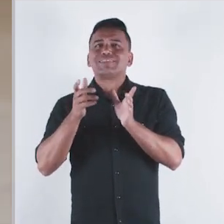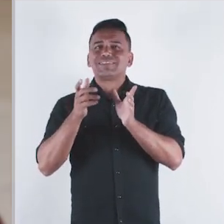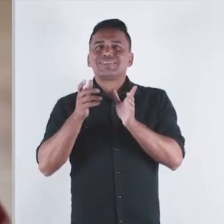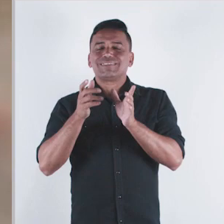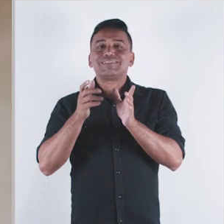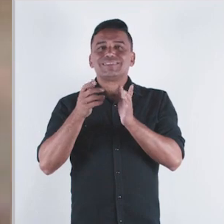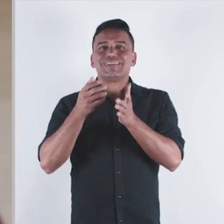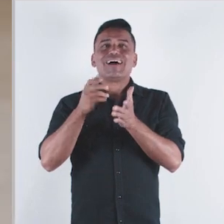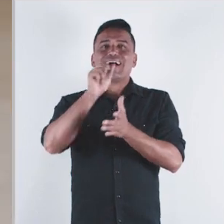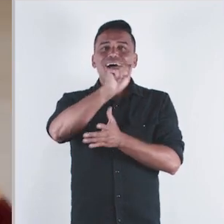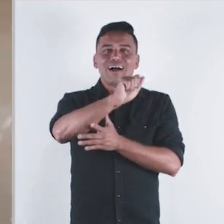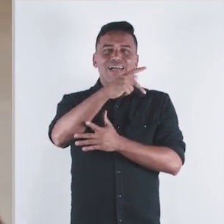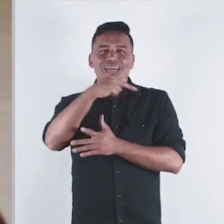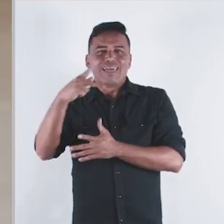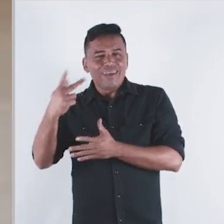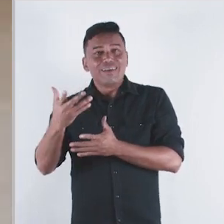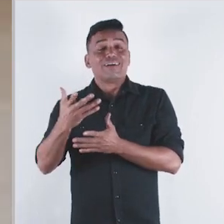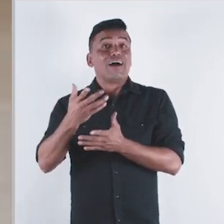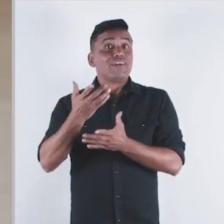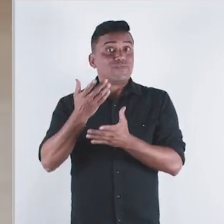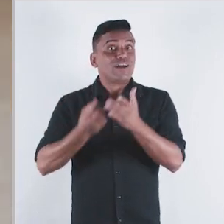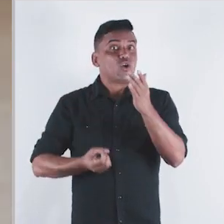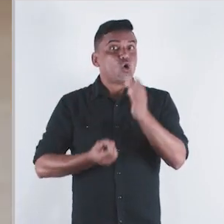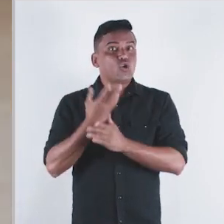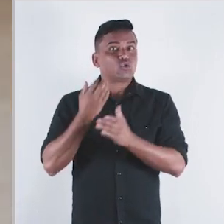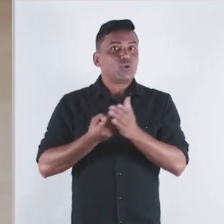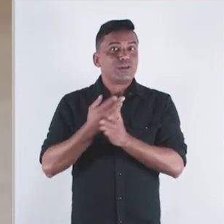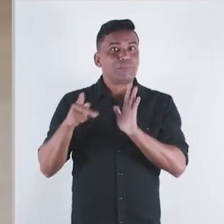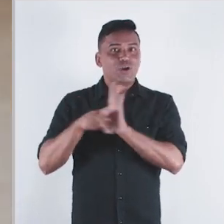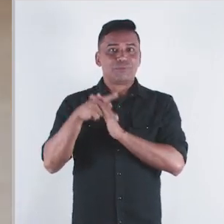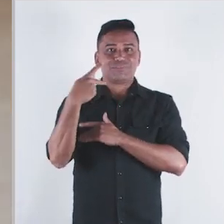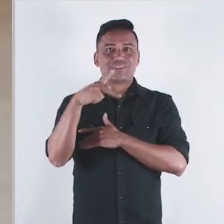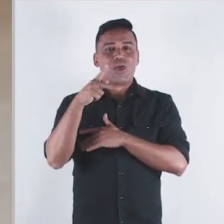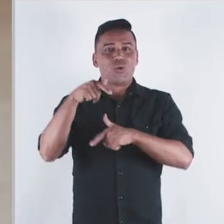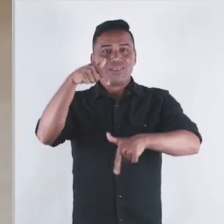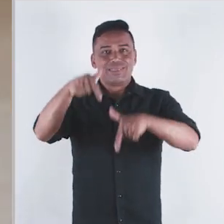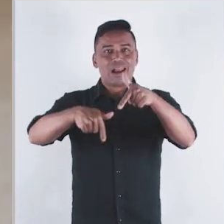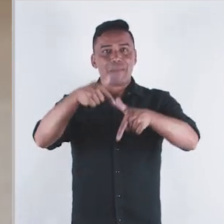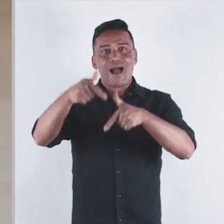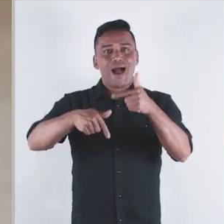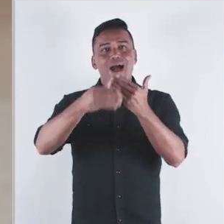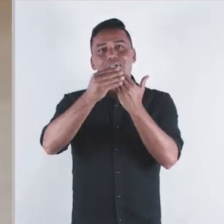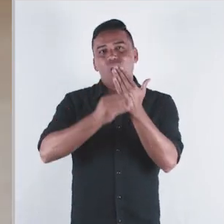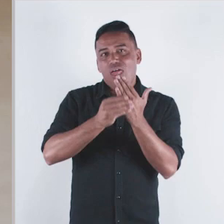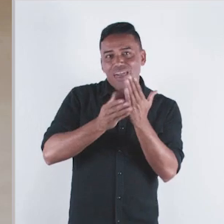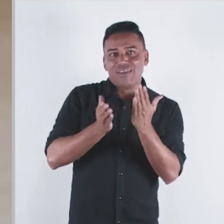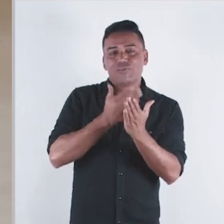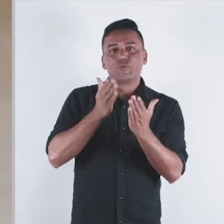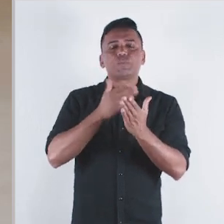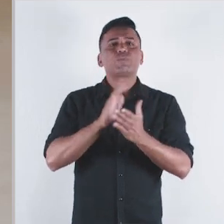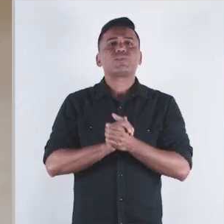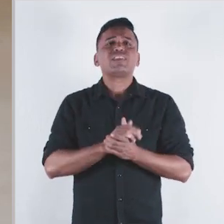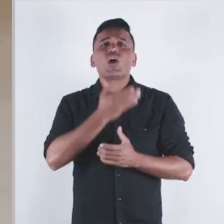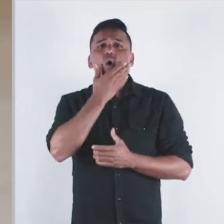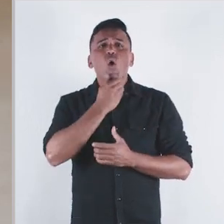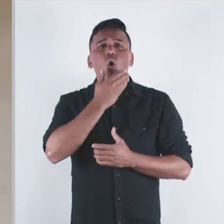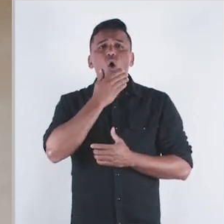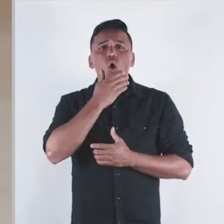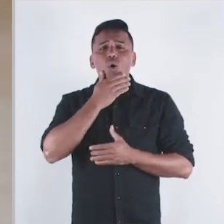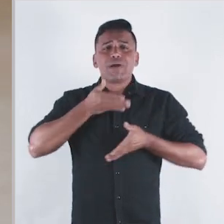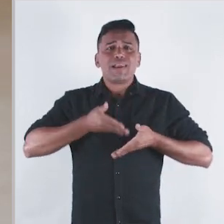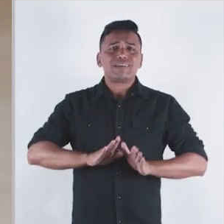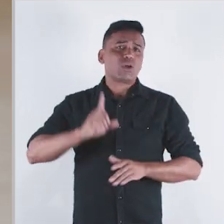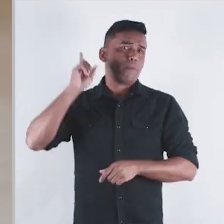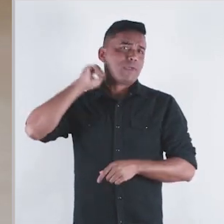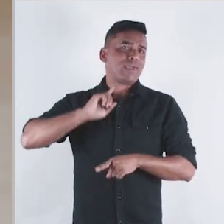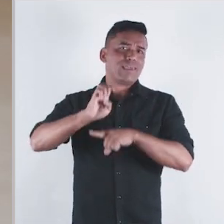para construir a partir disso as suas obras, né? Tem um mineiro muito importante, que é o Álvaro